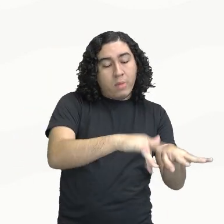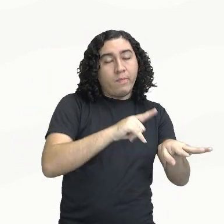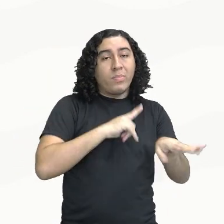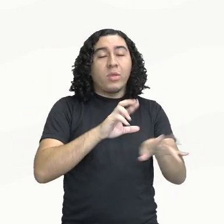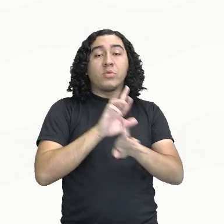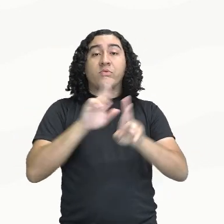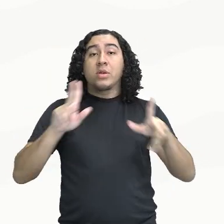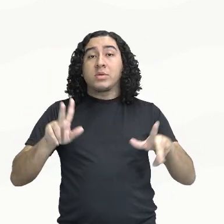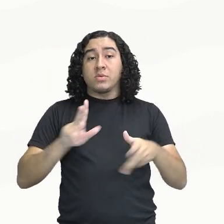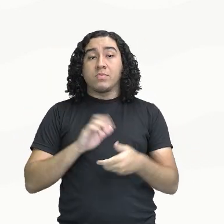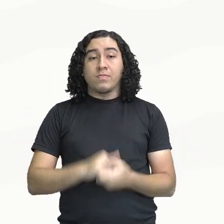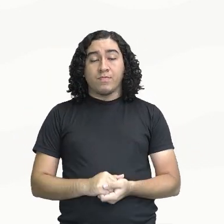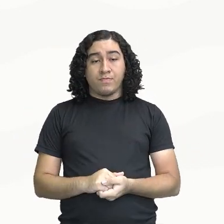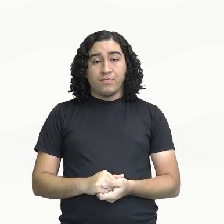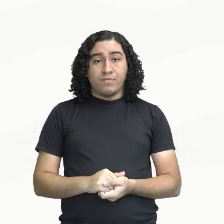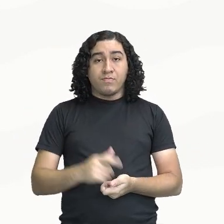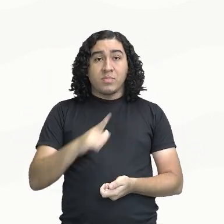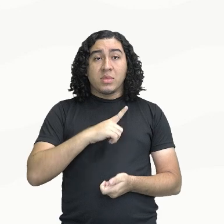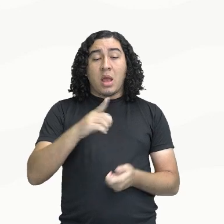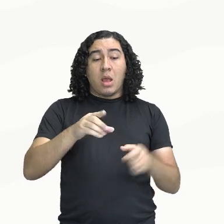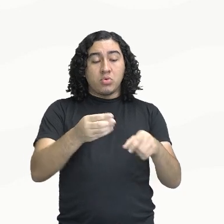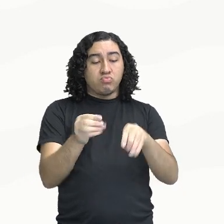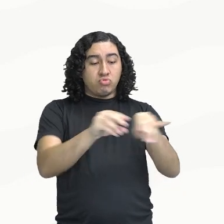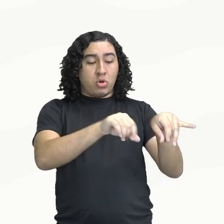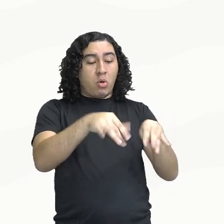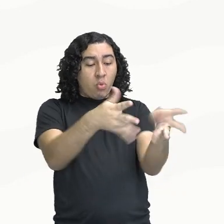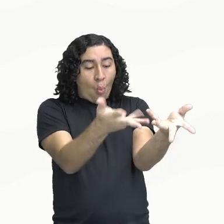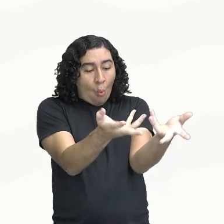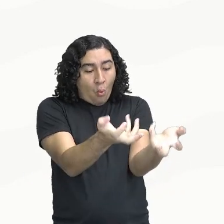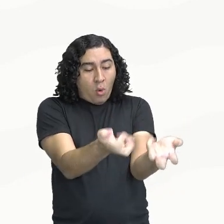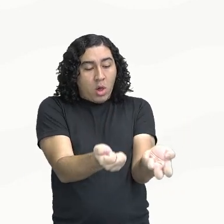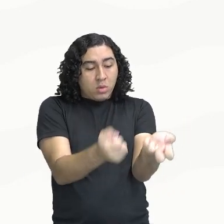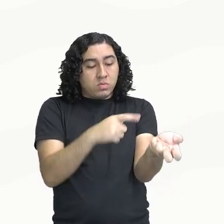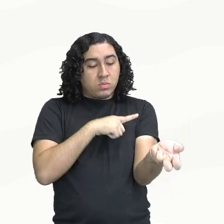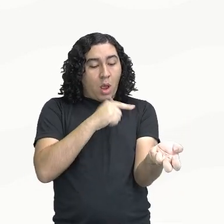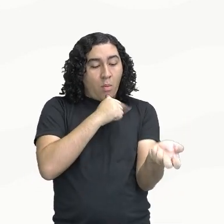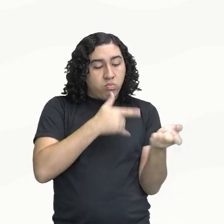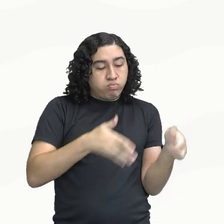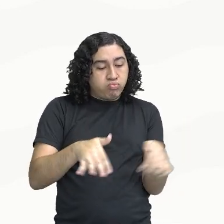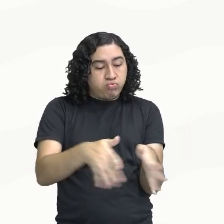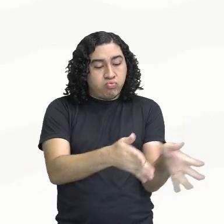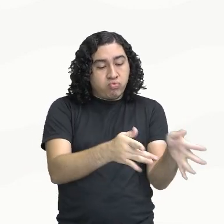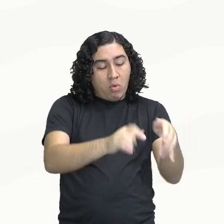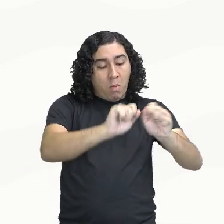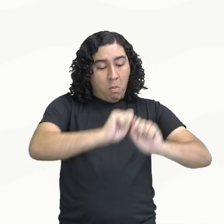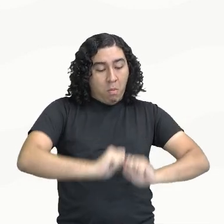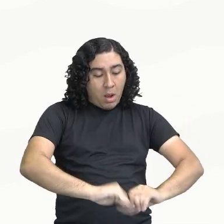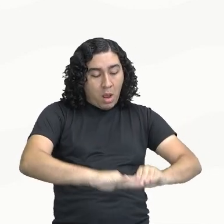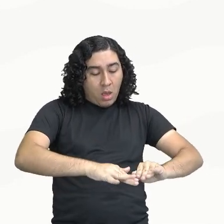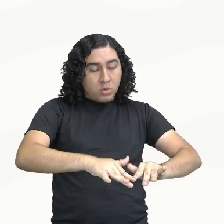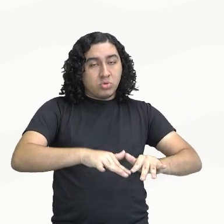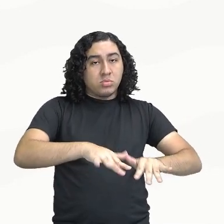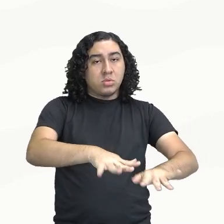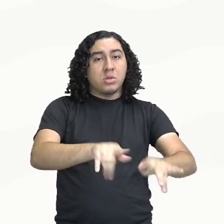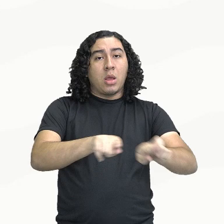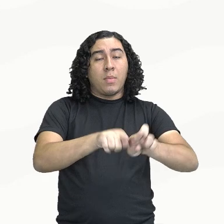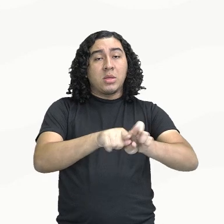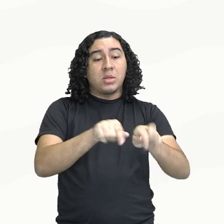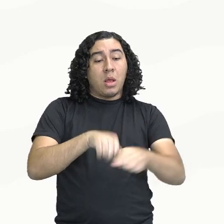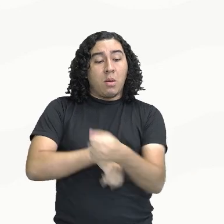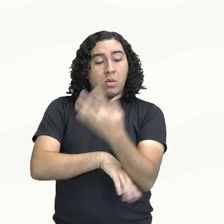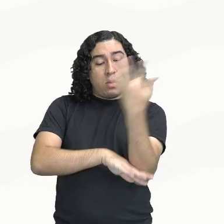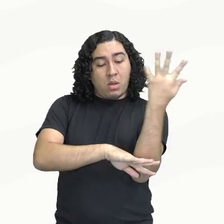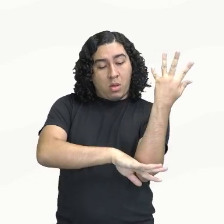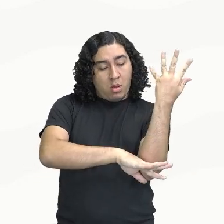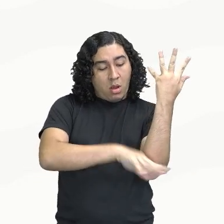complexa. Parte dela infiltra-se no solo, alimentando rios, lençóis freáticos, e parte é absorvido pelas plantas.